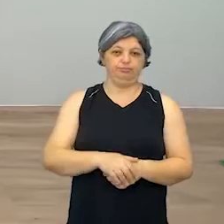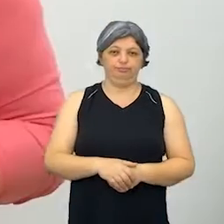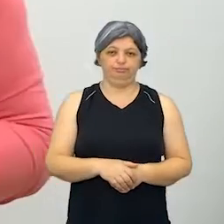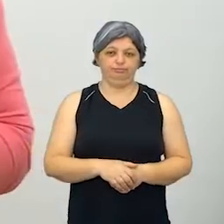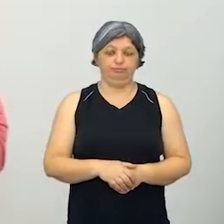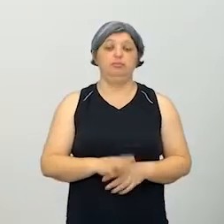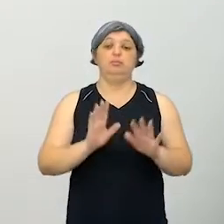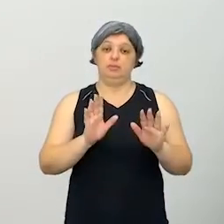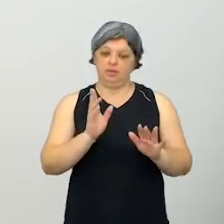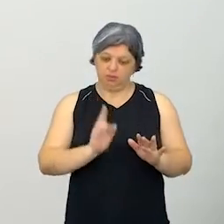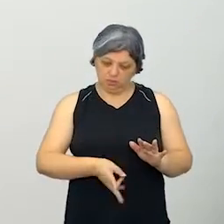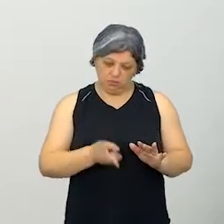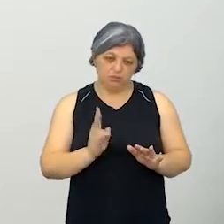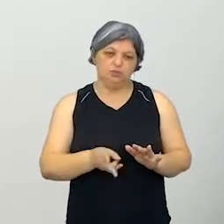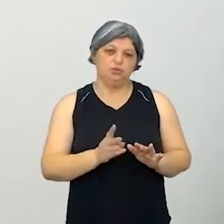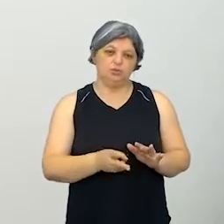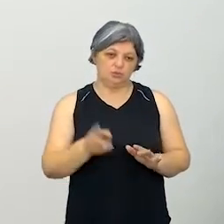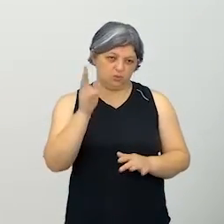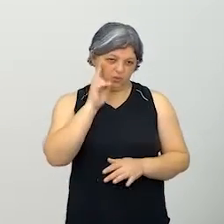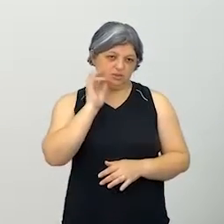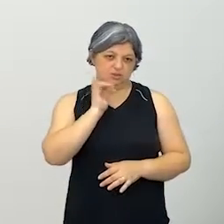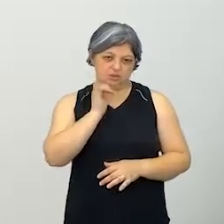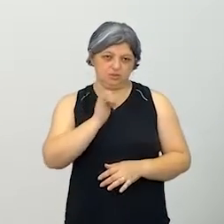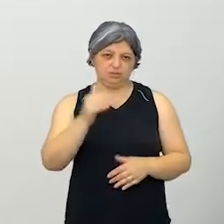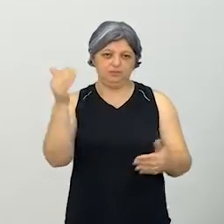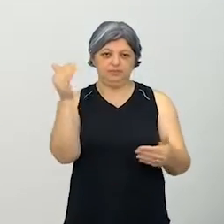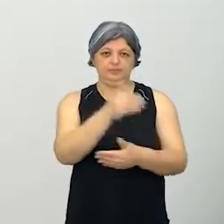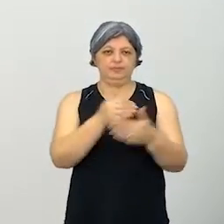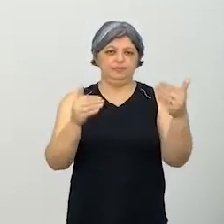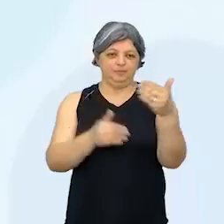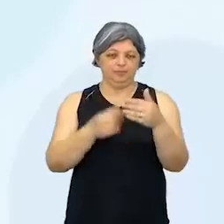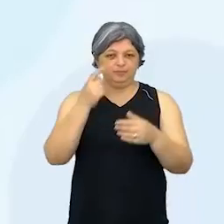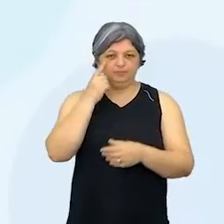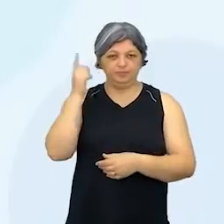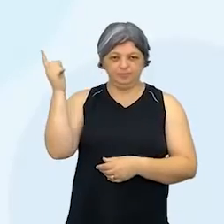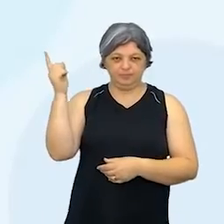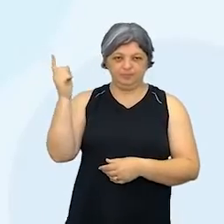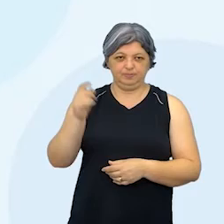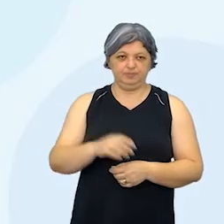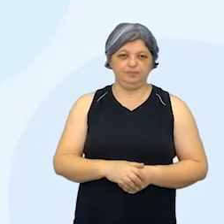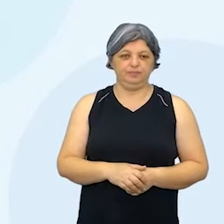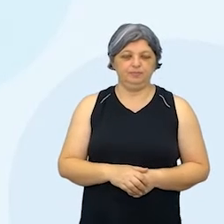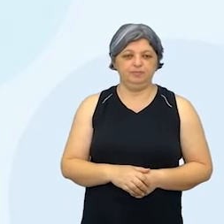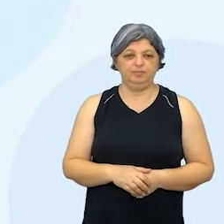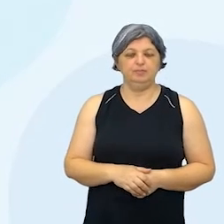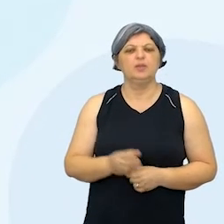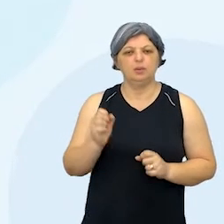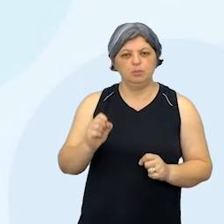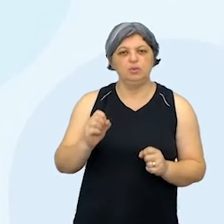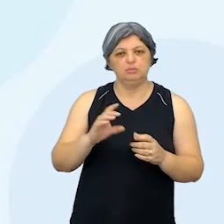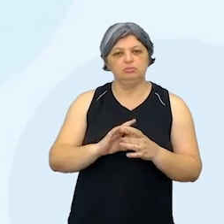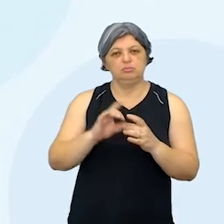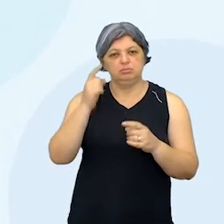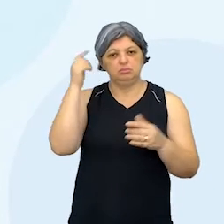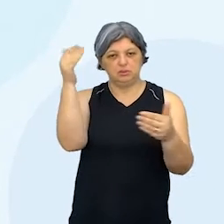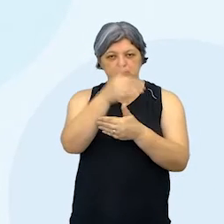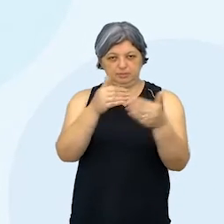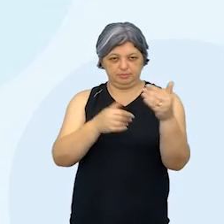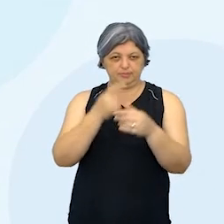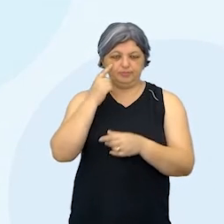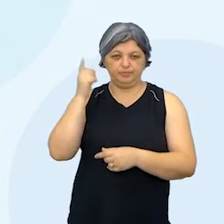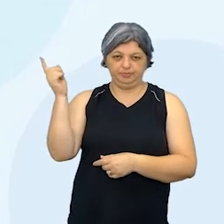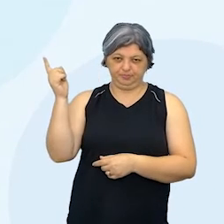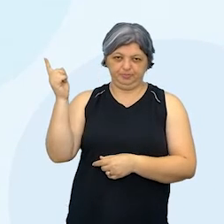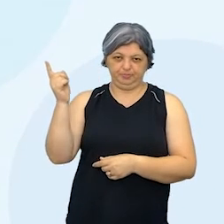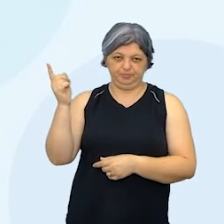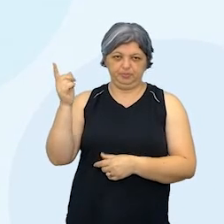gente continua essa história no próximo slide. Coloca pra gente então, por favor. E a gente pode deixar aí o slide na tela para